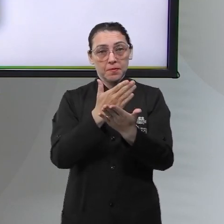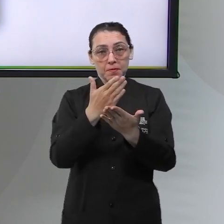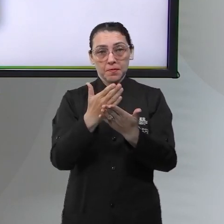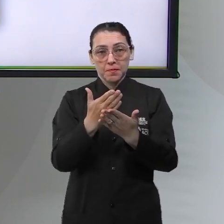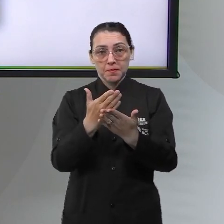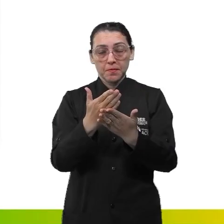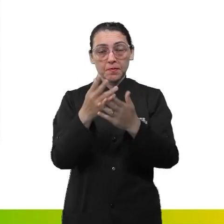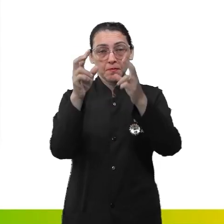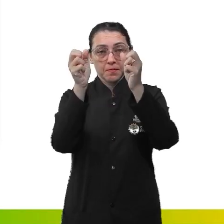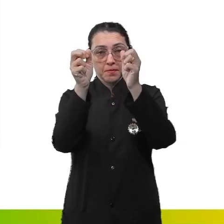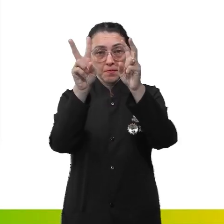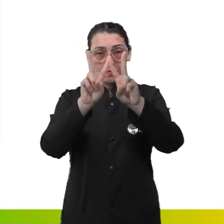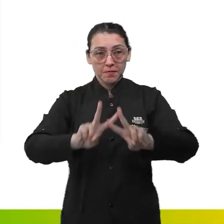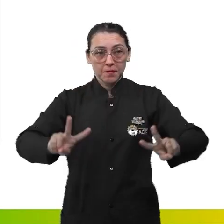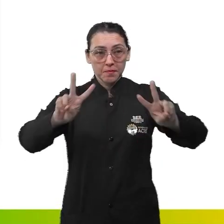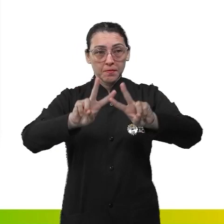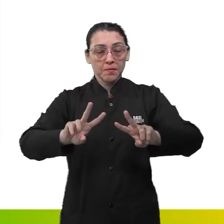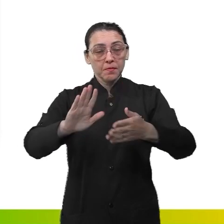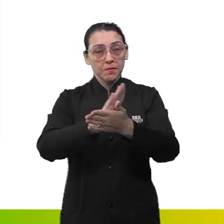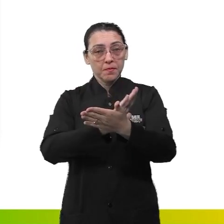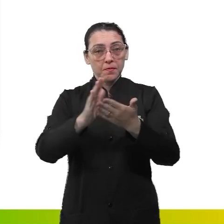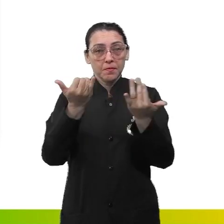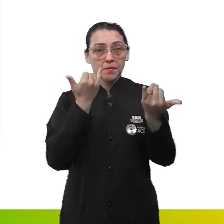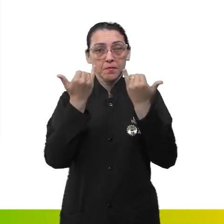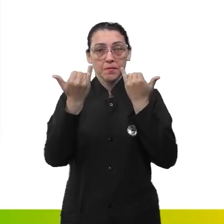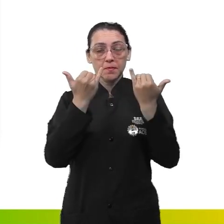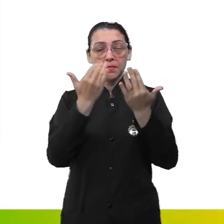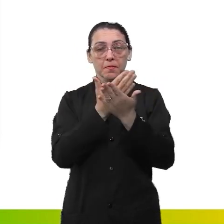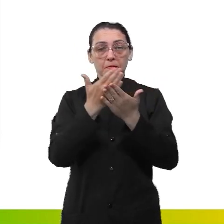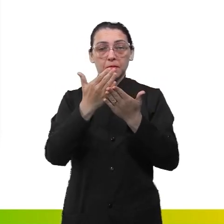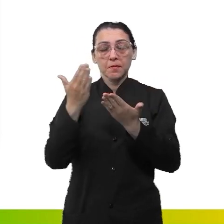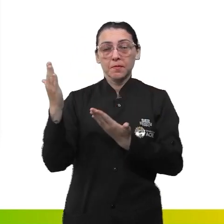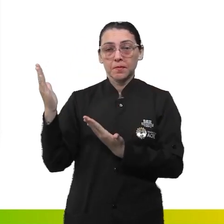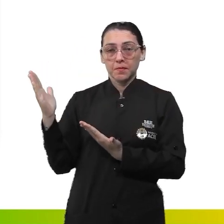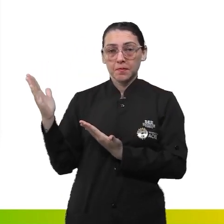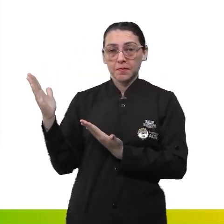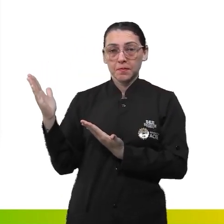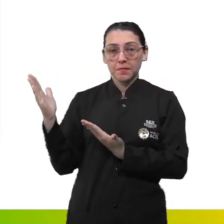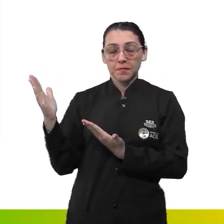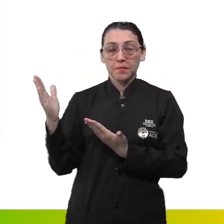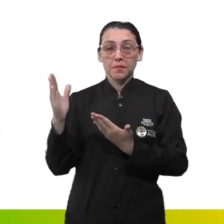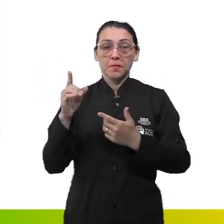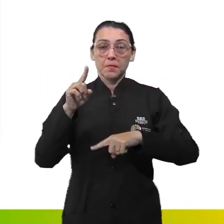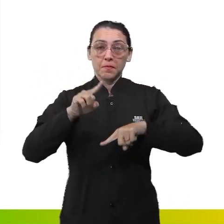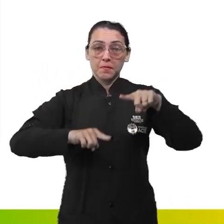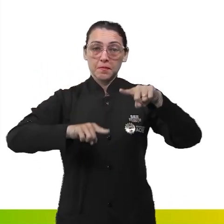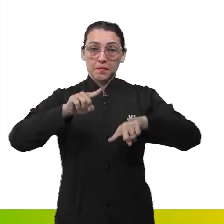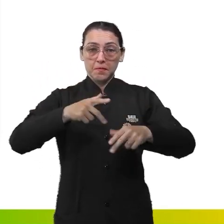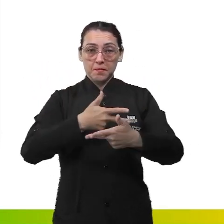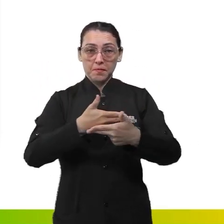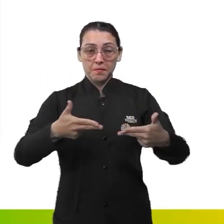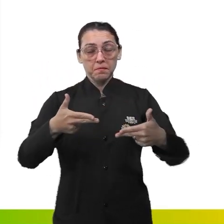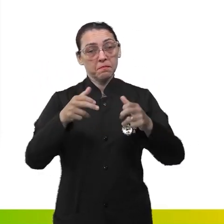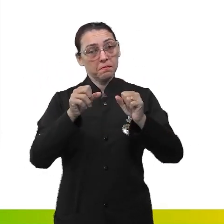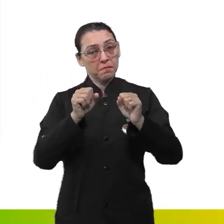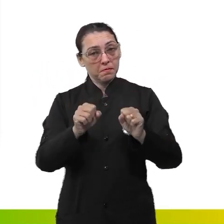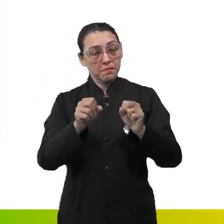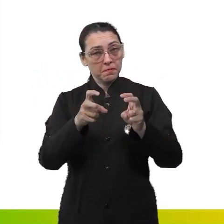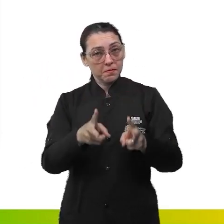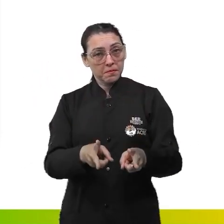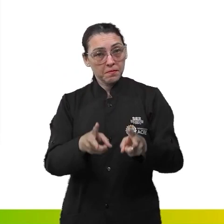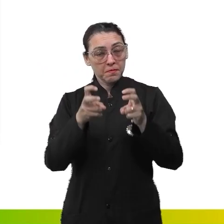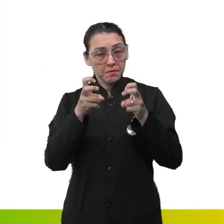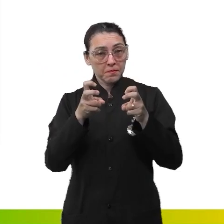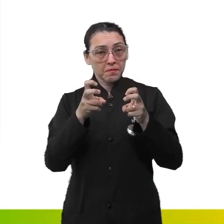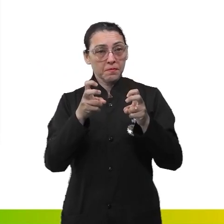vamos visualizar algumas informações, começando pela cultura material. Vocês podem observar, nós temos